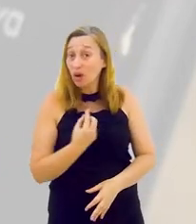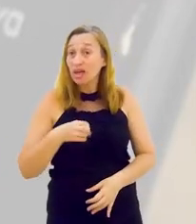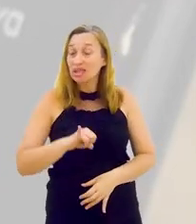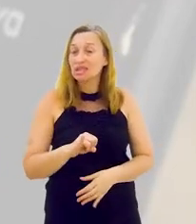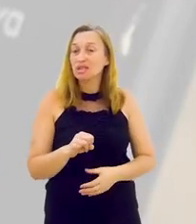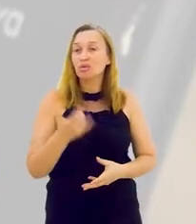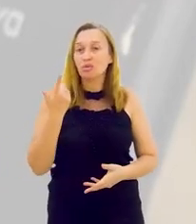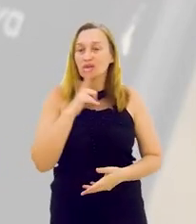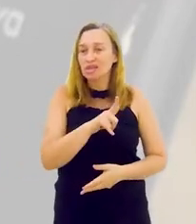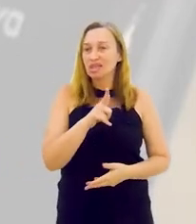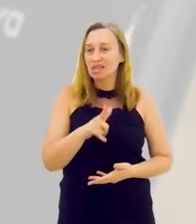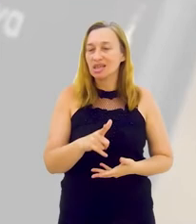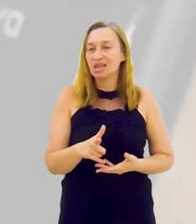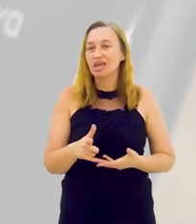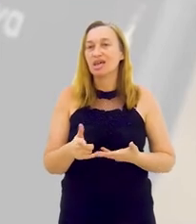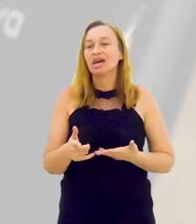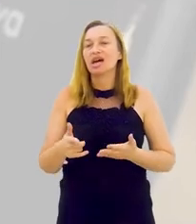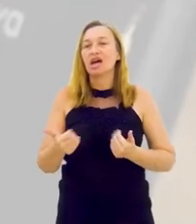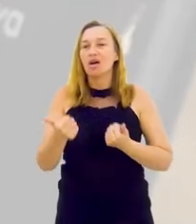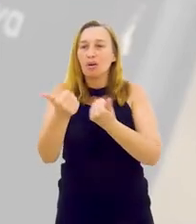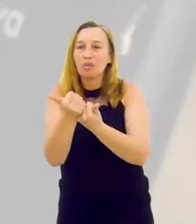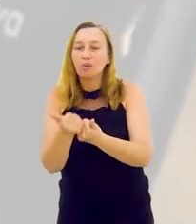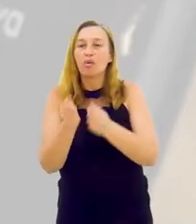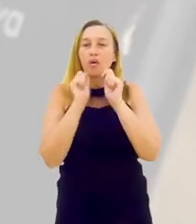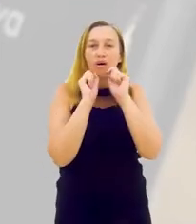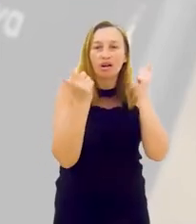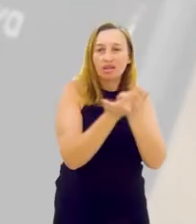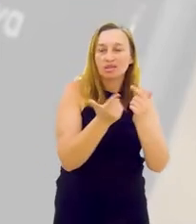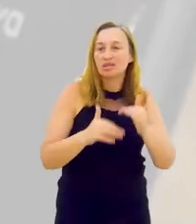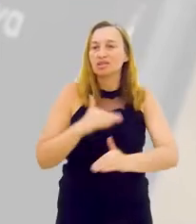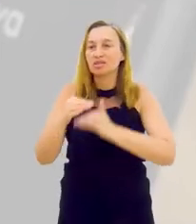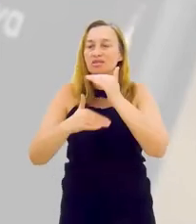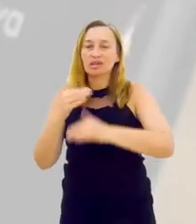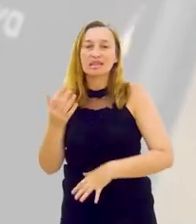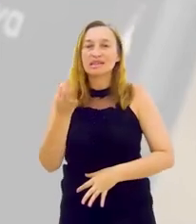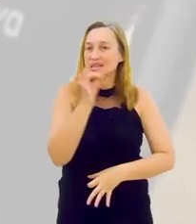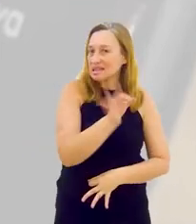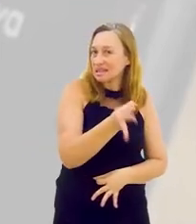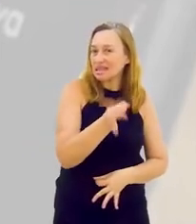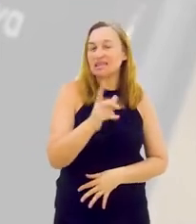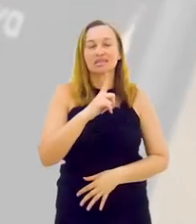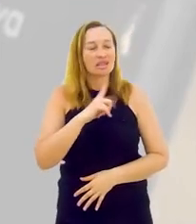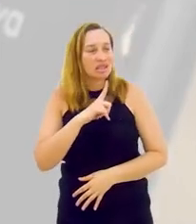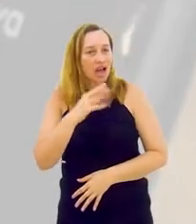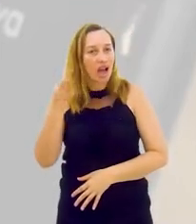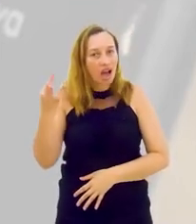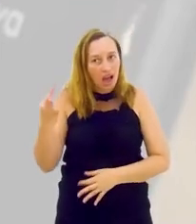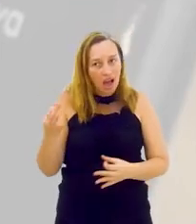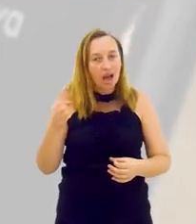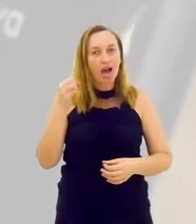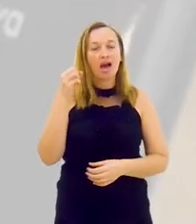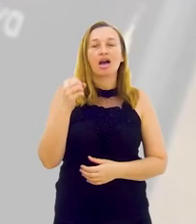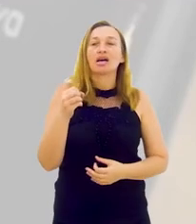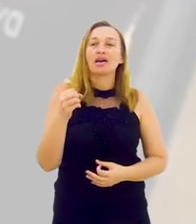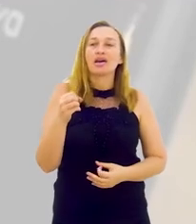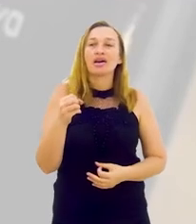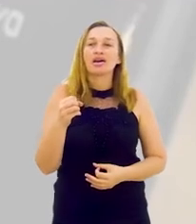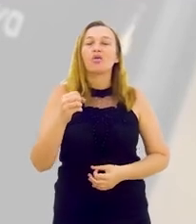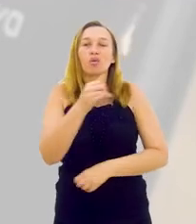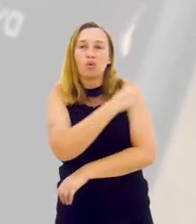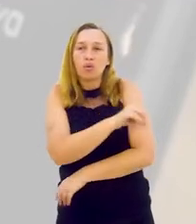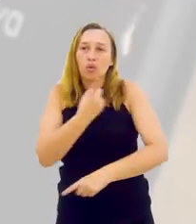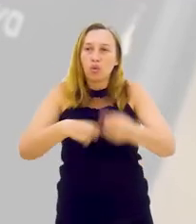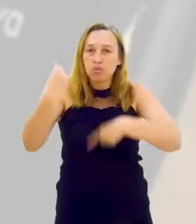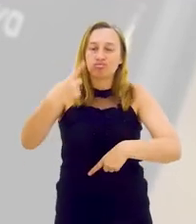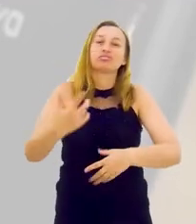gente conseguir se apropriar dele, o legislativo, Geisa, e você conseguir fazer esse movimento, eu tenho certeza absoluta, tá? Que o